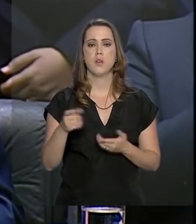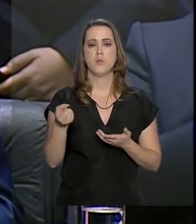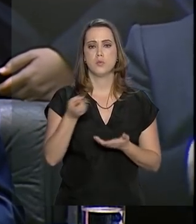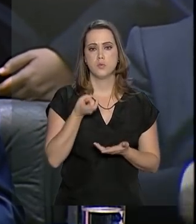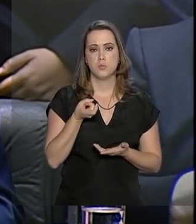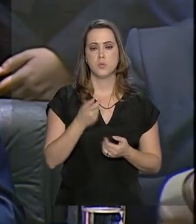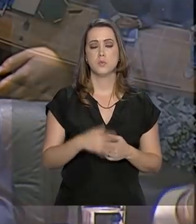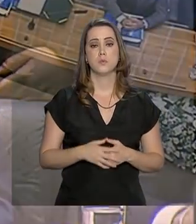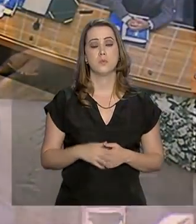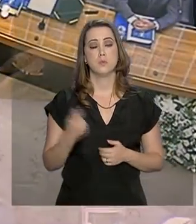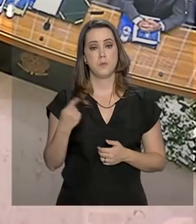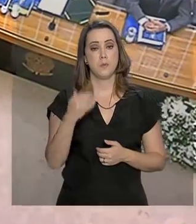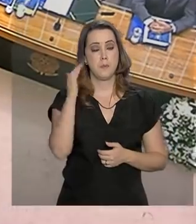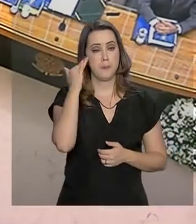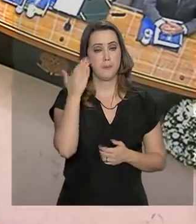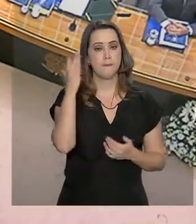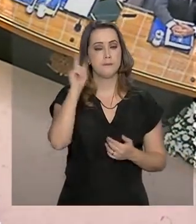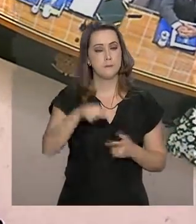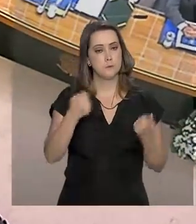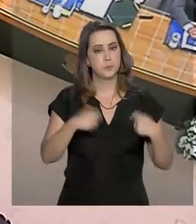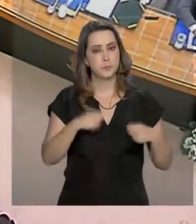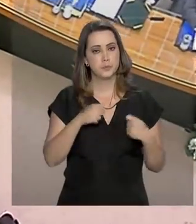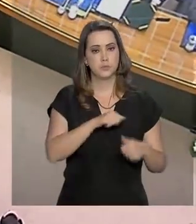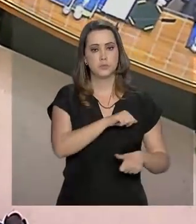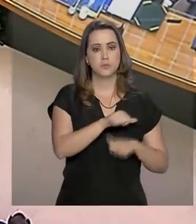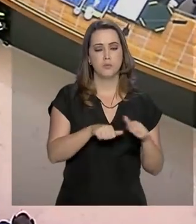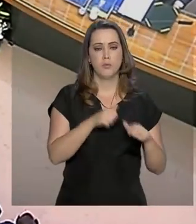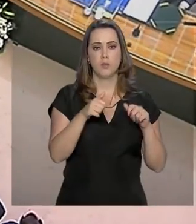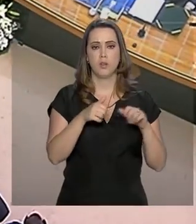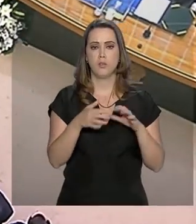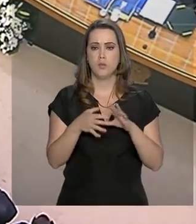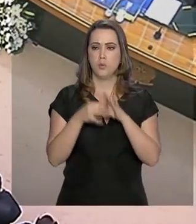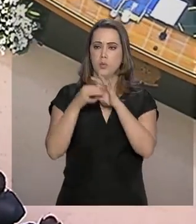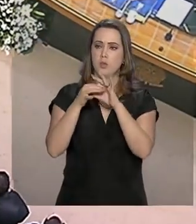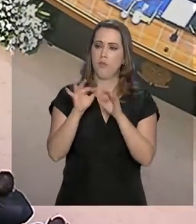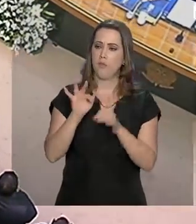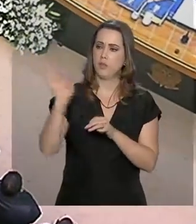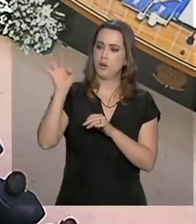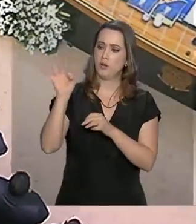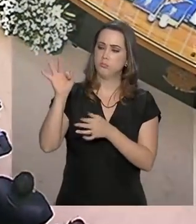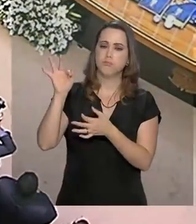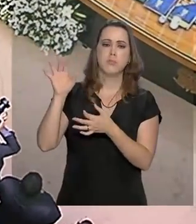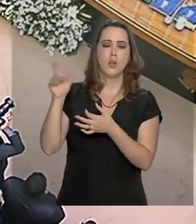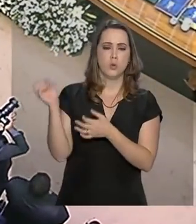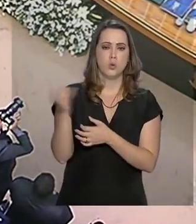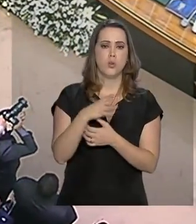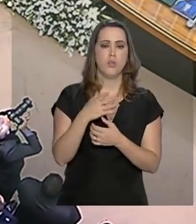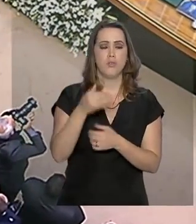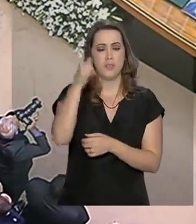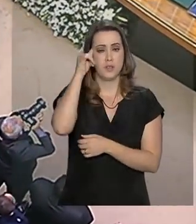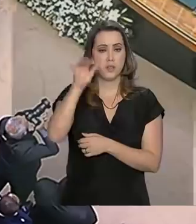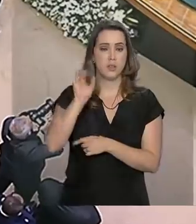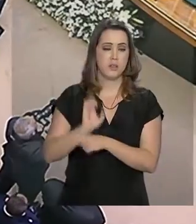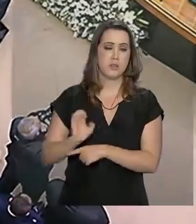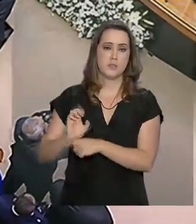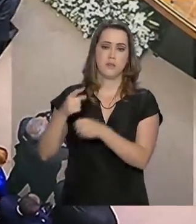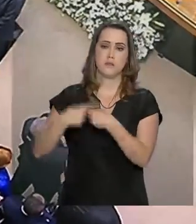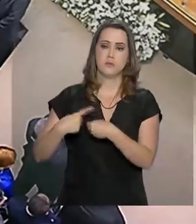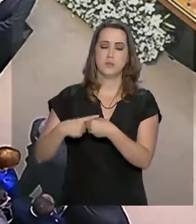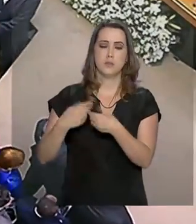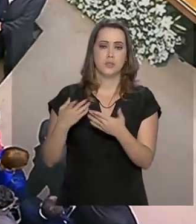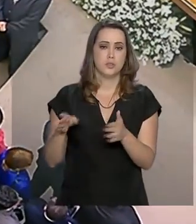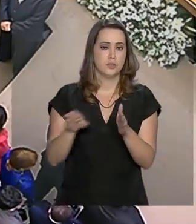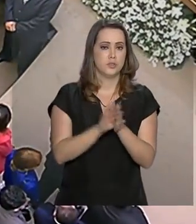tributária, e que compreenda necessariamente uma repactuação federativa, evitando que estados e municípios cheguem a um